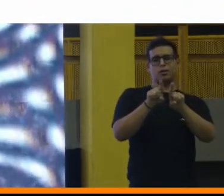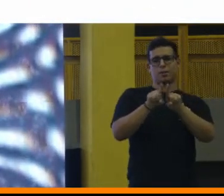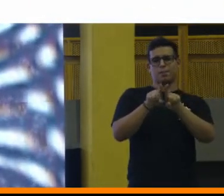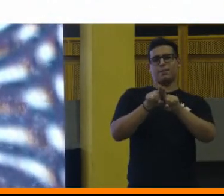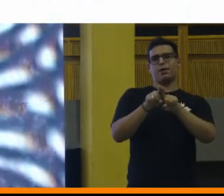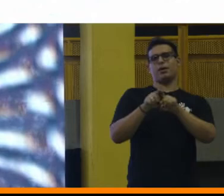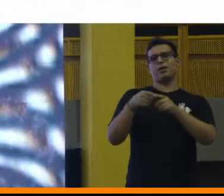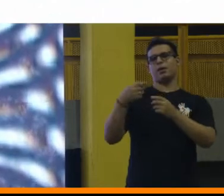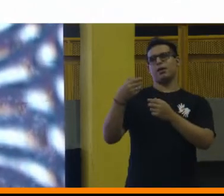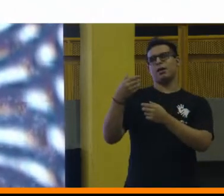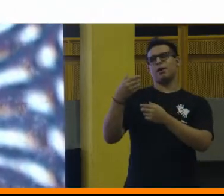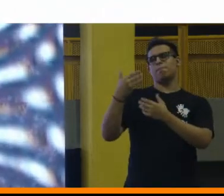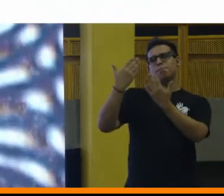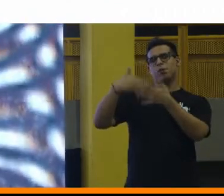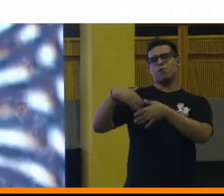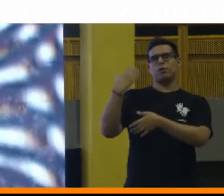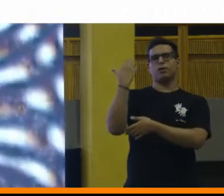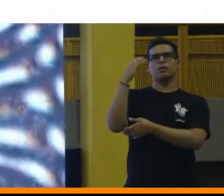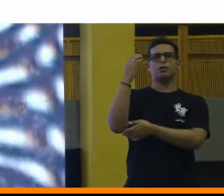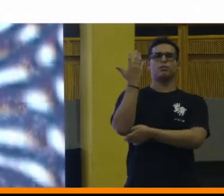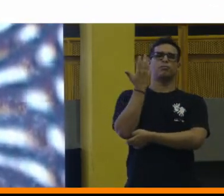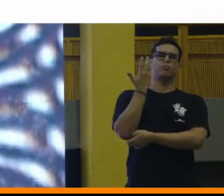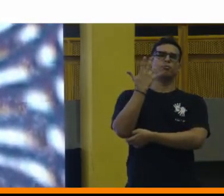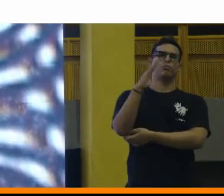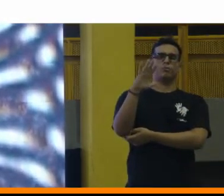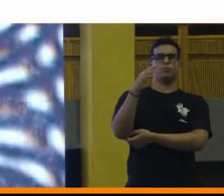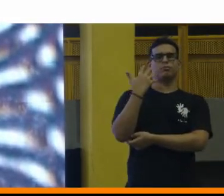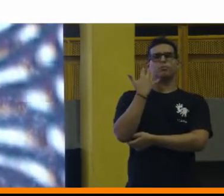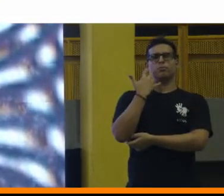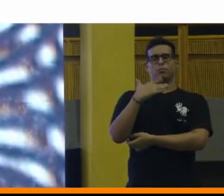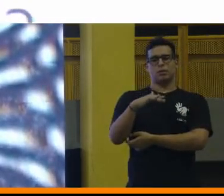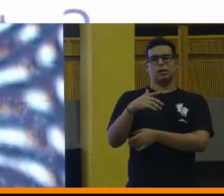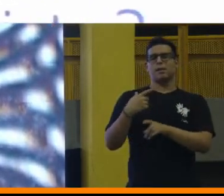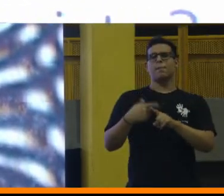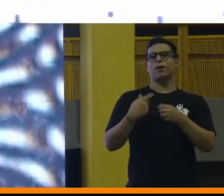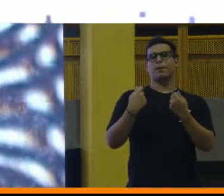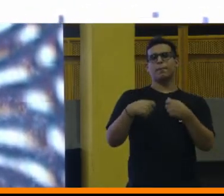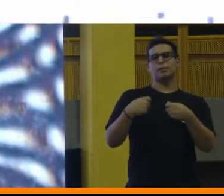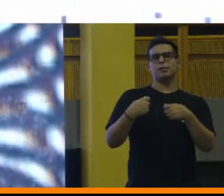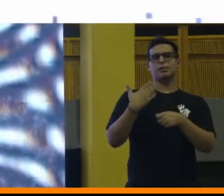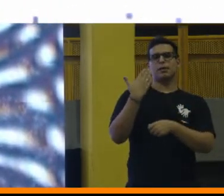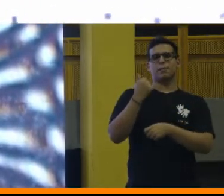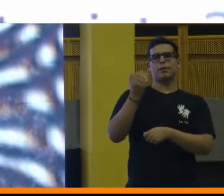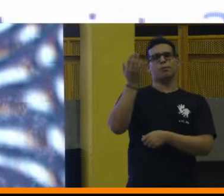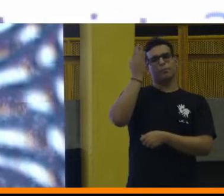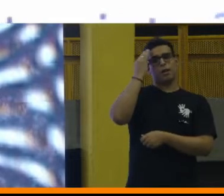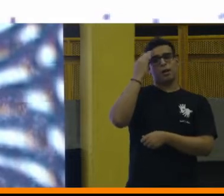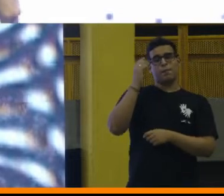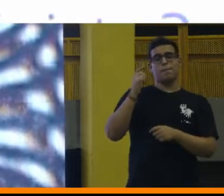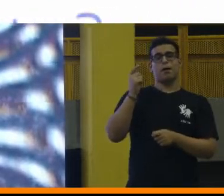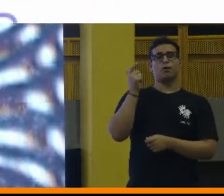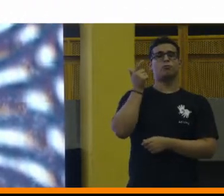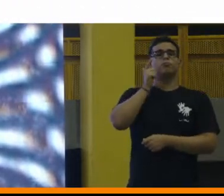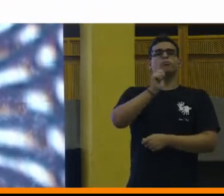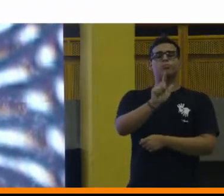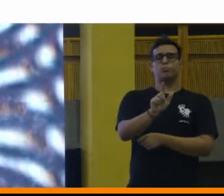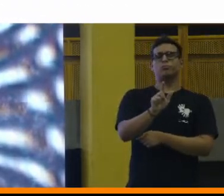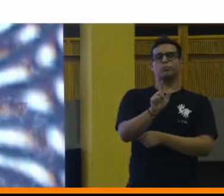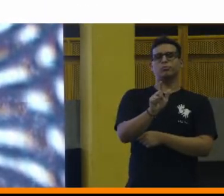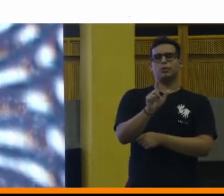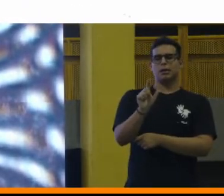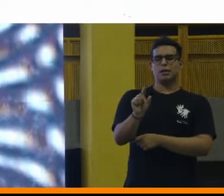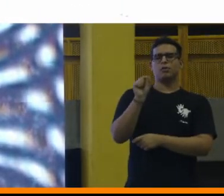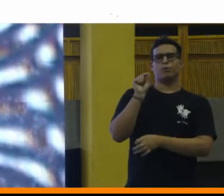da natureza. Mas por que você precisa saber entender isso? Para conseguir escolher bem,